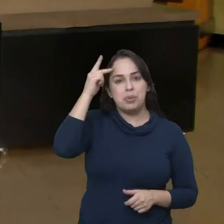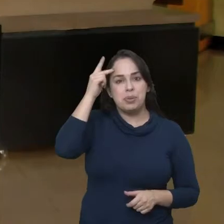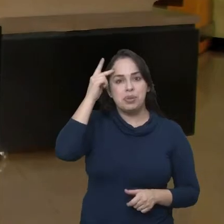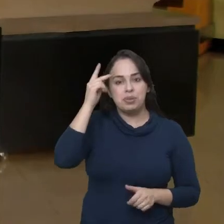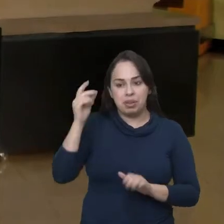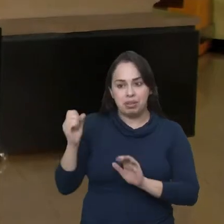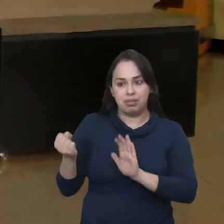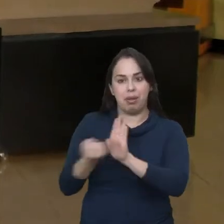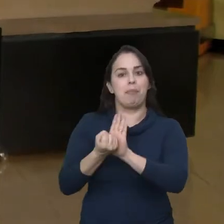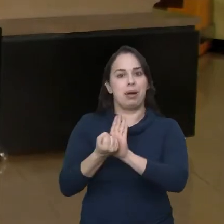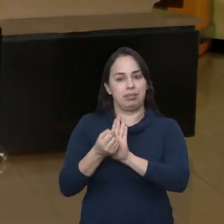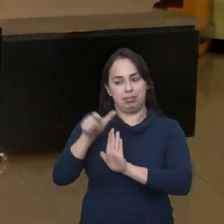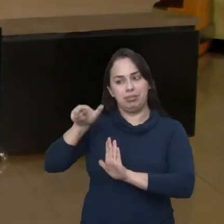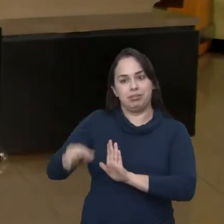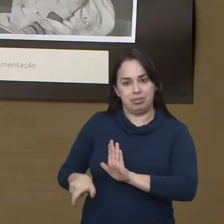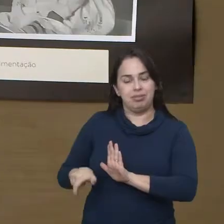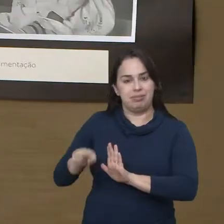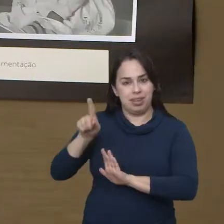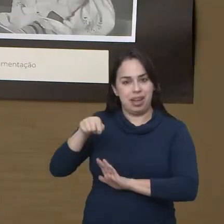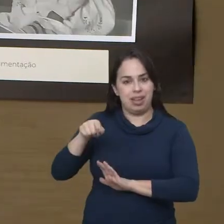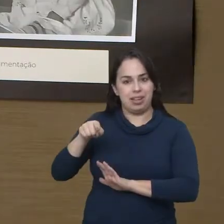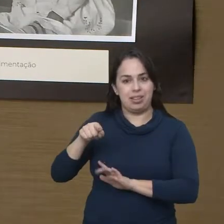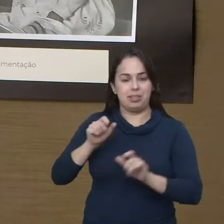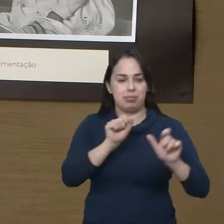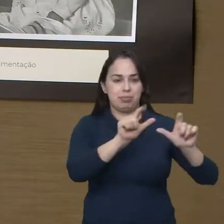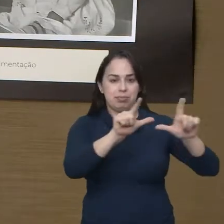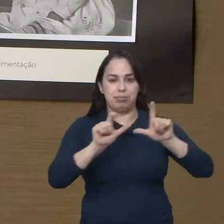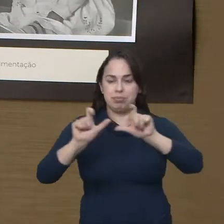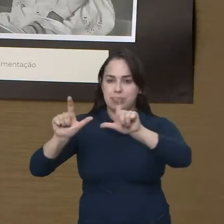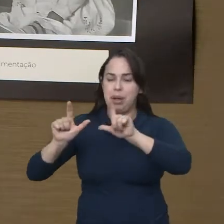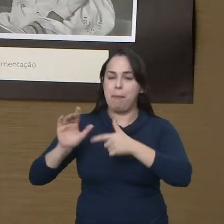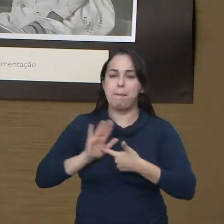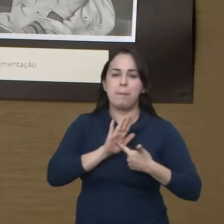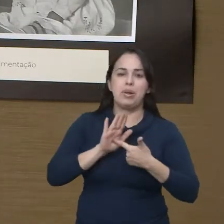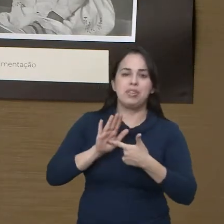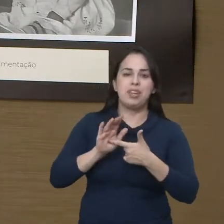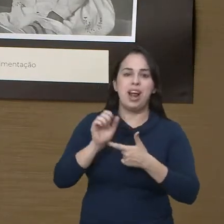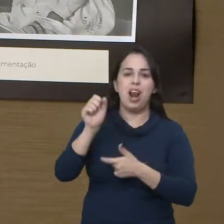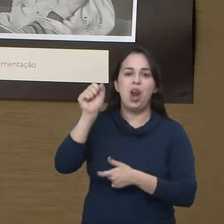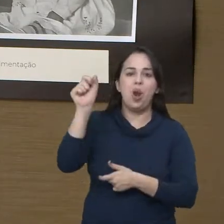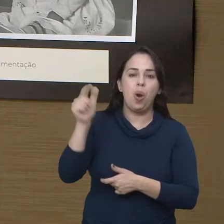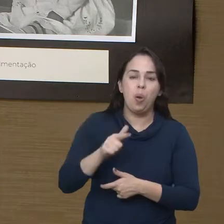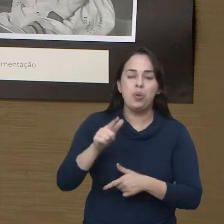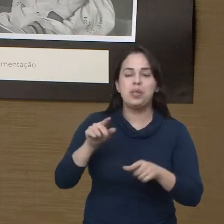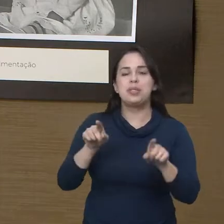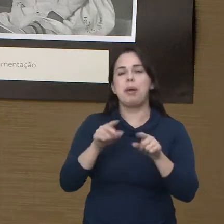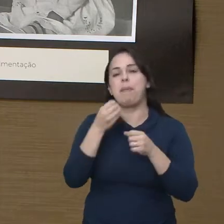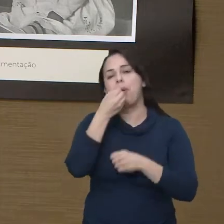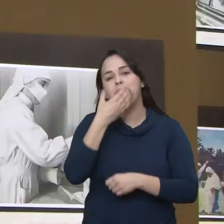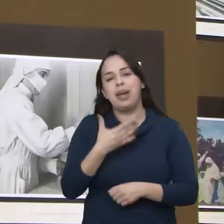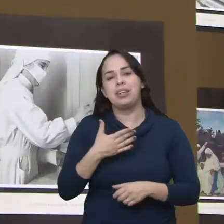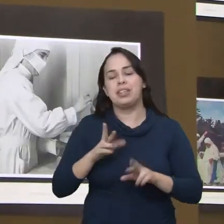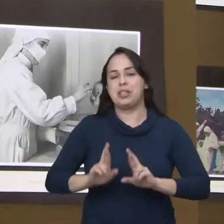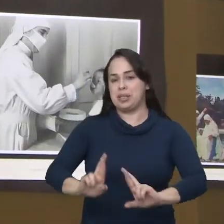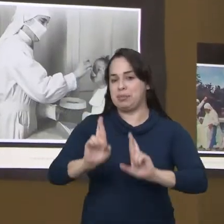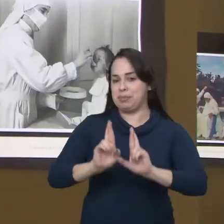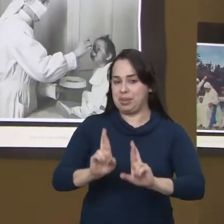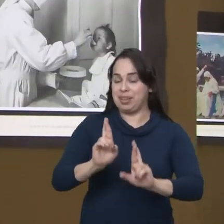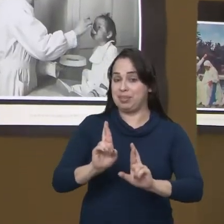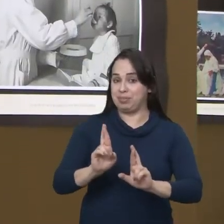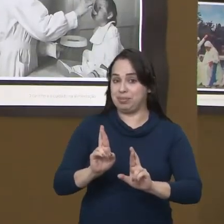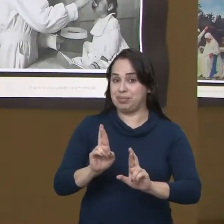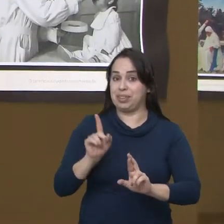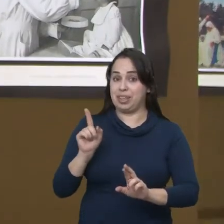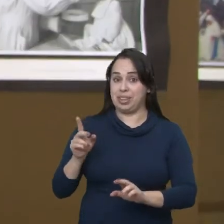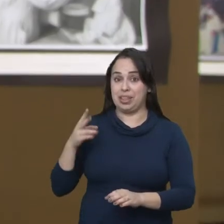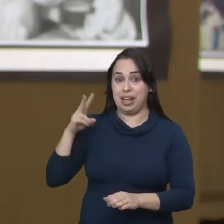marcas. Madre Teresa é uma delas. Suas fotografias transmitem luz, bondade e esperança. Ela deixou sua